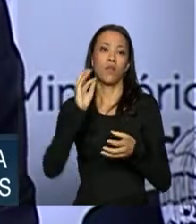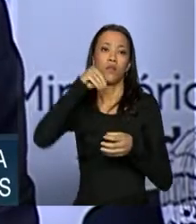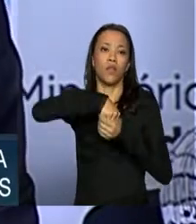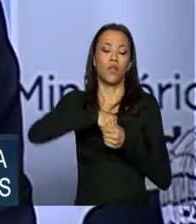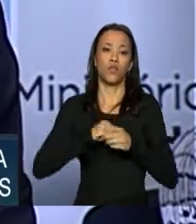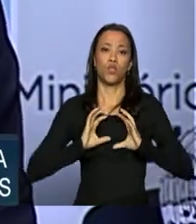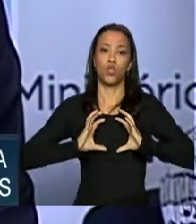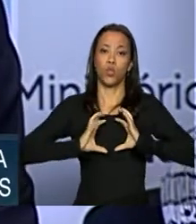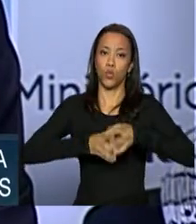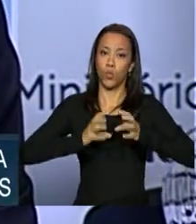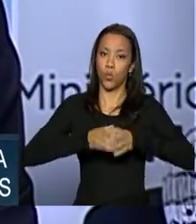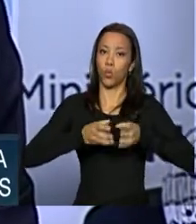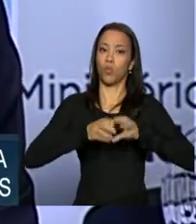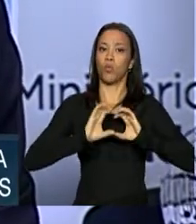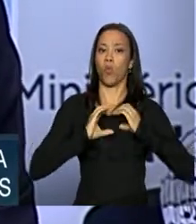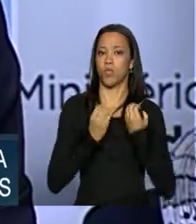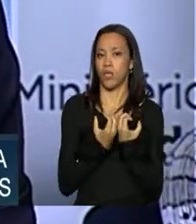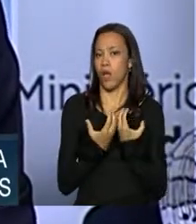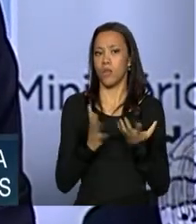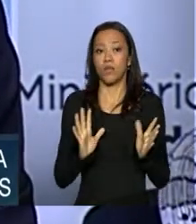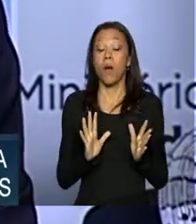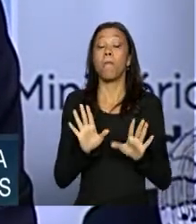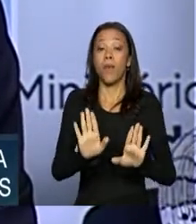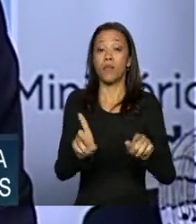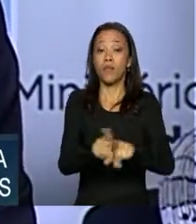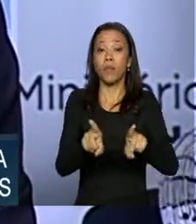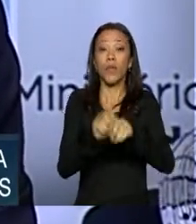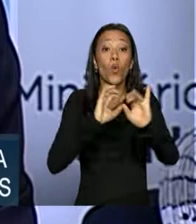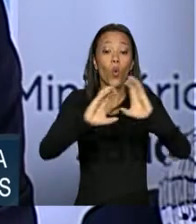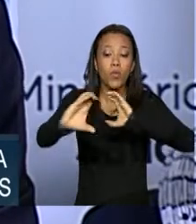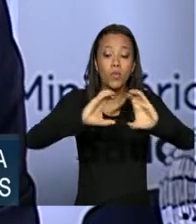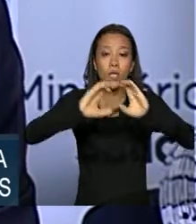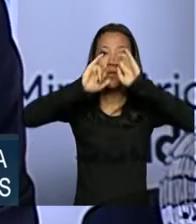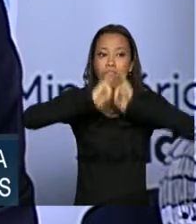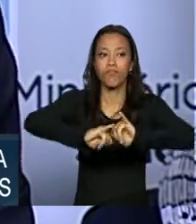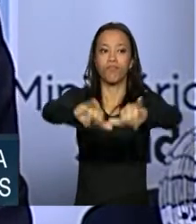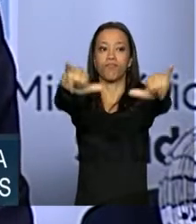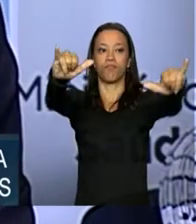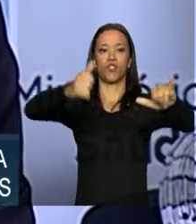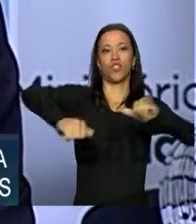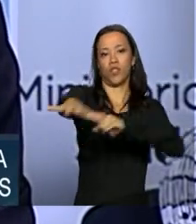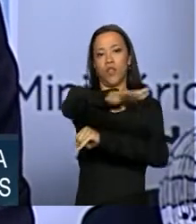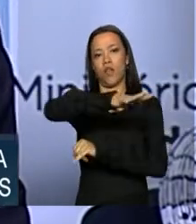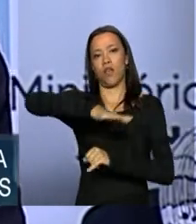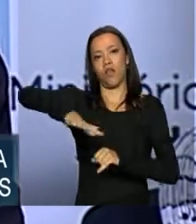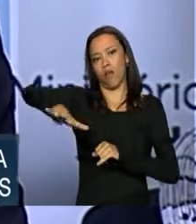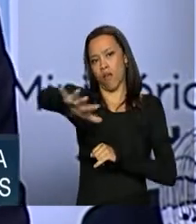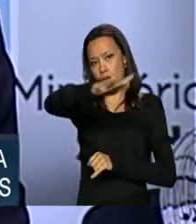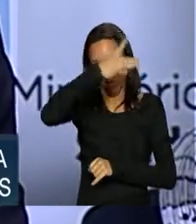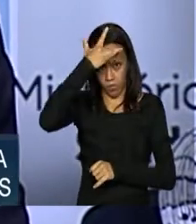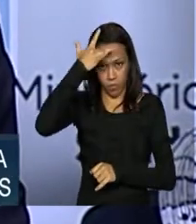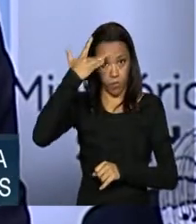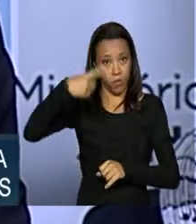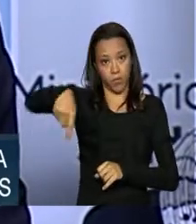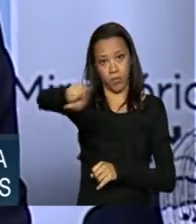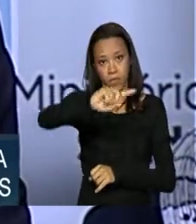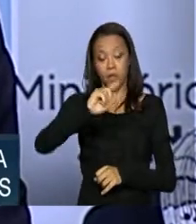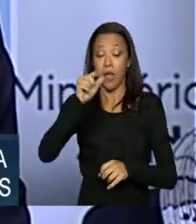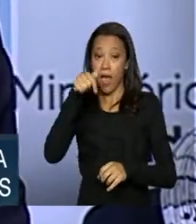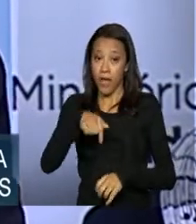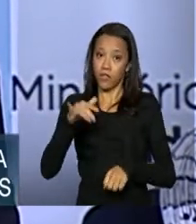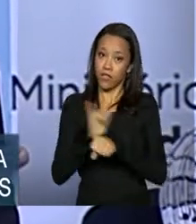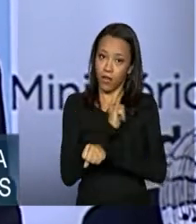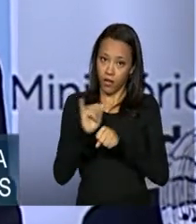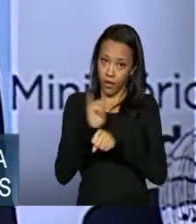mas a gente também precisa trabalhar a questão da comunicação mais geral com a população. Então, essas estratégias de promoção da saúde são